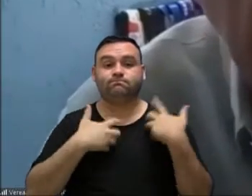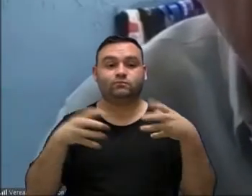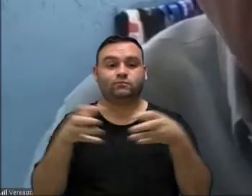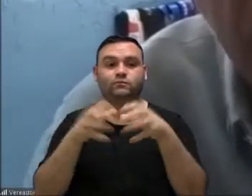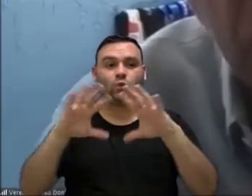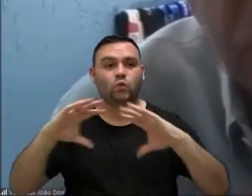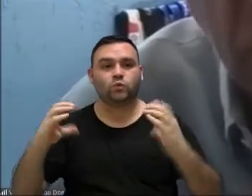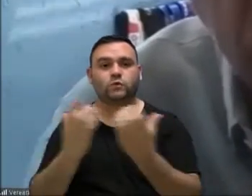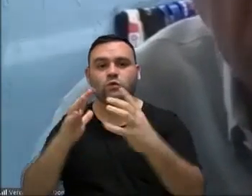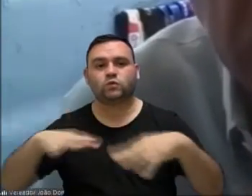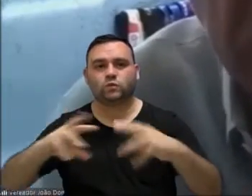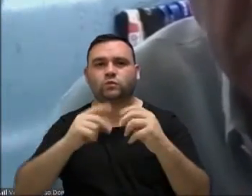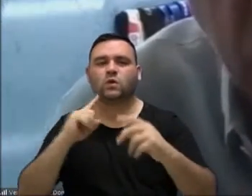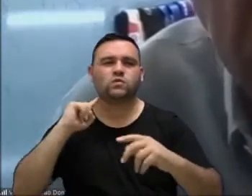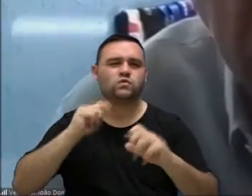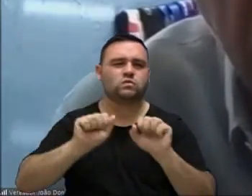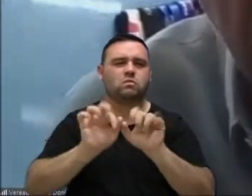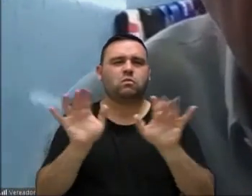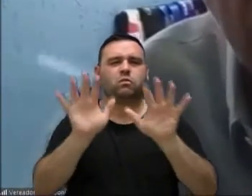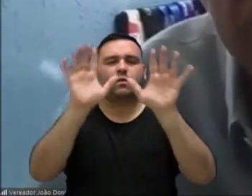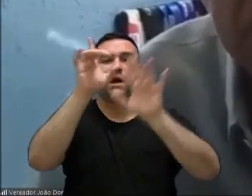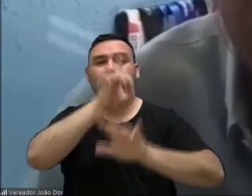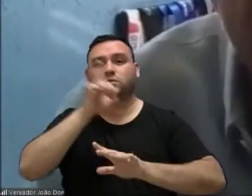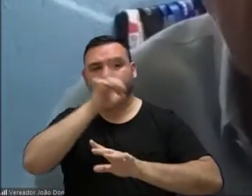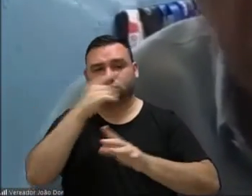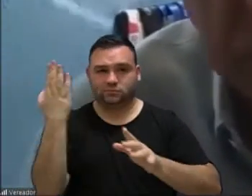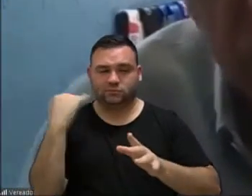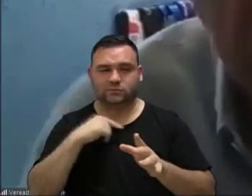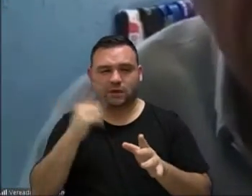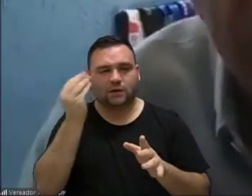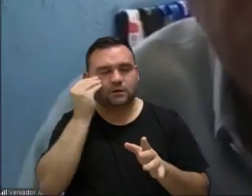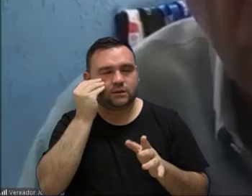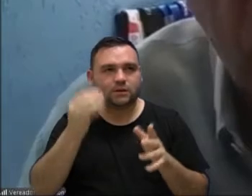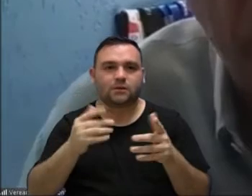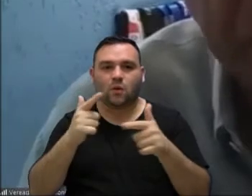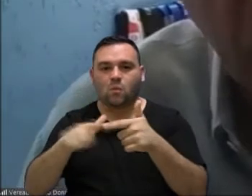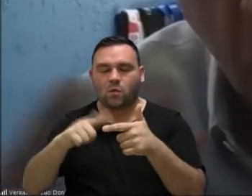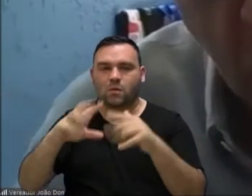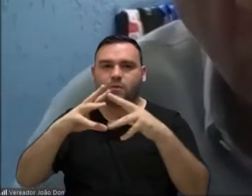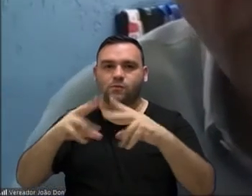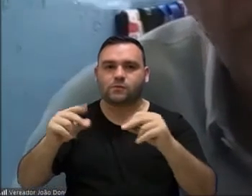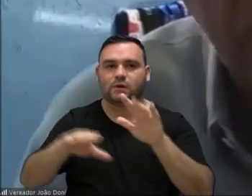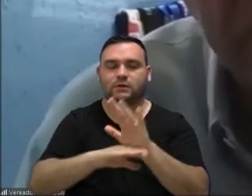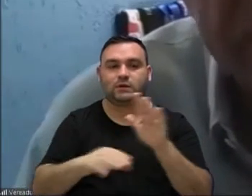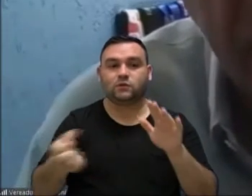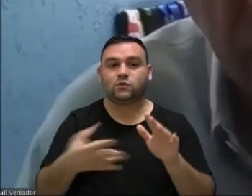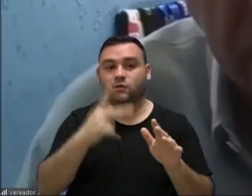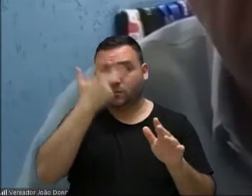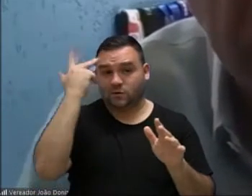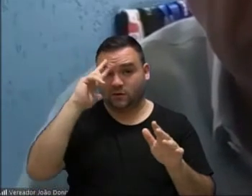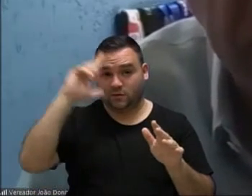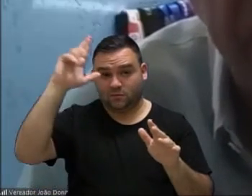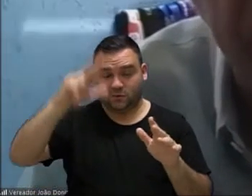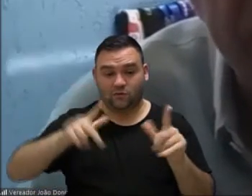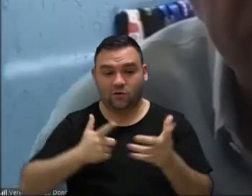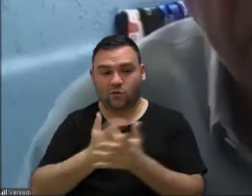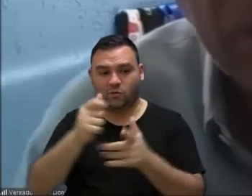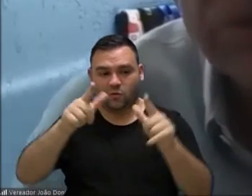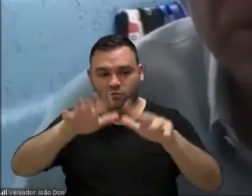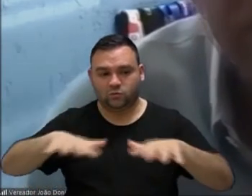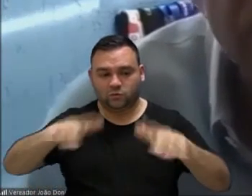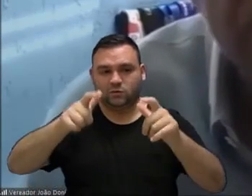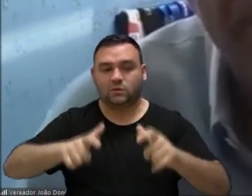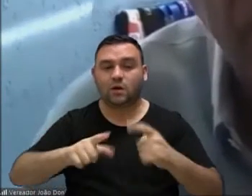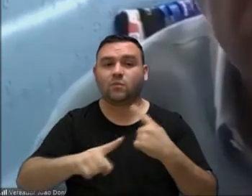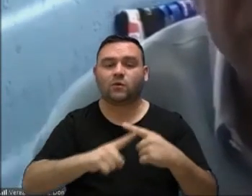comunidade uma poluição muito grande desde domingo nós estamos tentando equacionar isso com o novo proprietário da área adquirinte